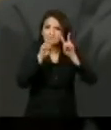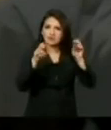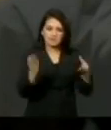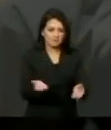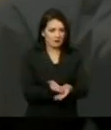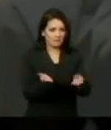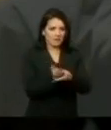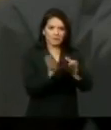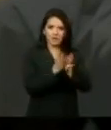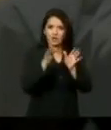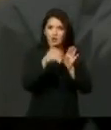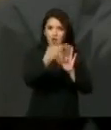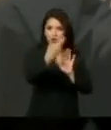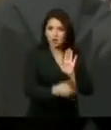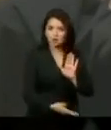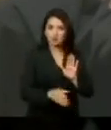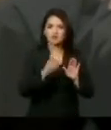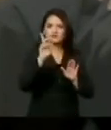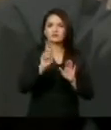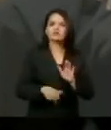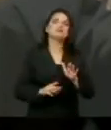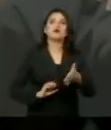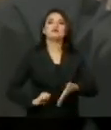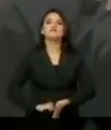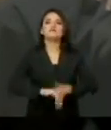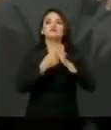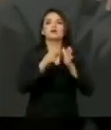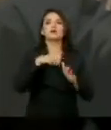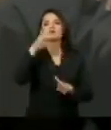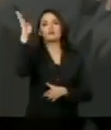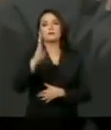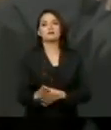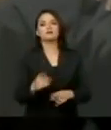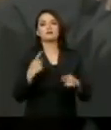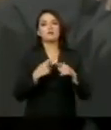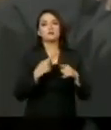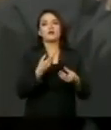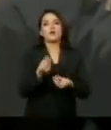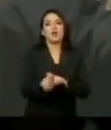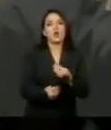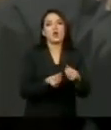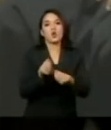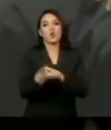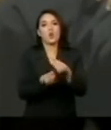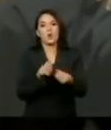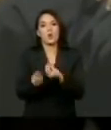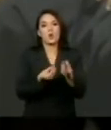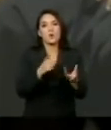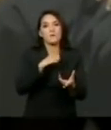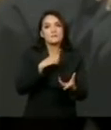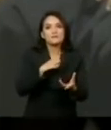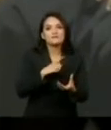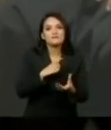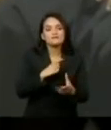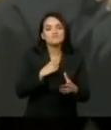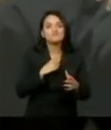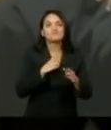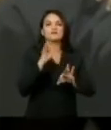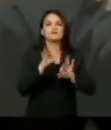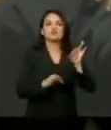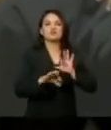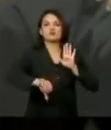eles são censuras que o brasil recebeu pela conduta dos agentes do sistema de toque final nenhum dos casos